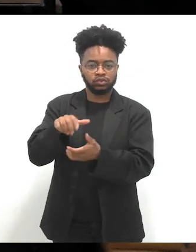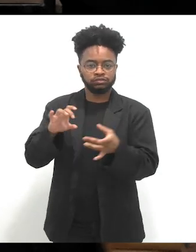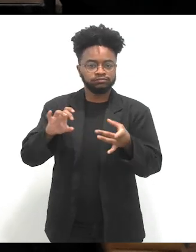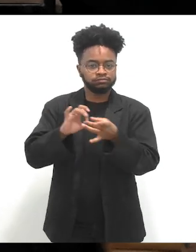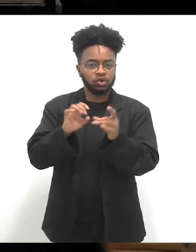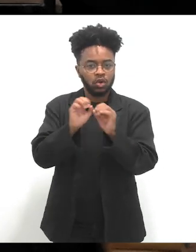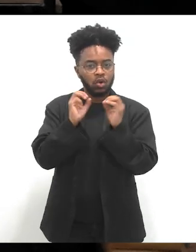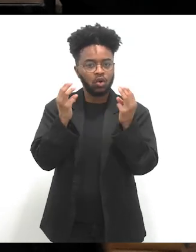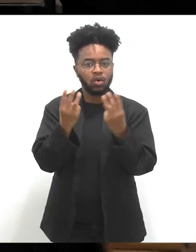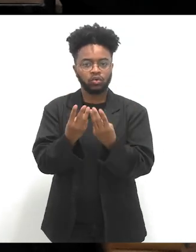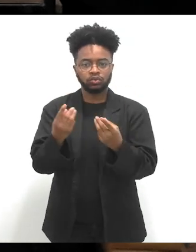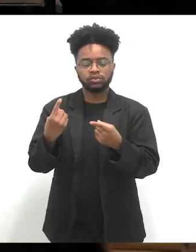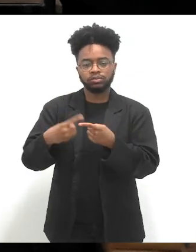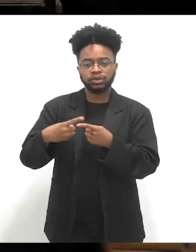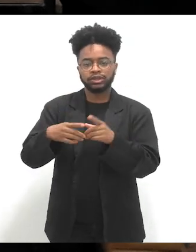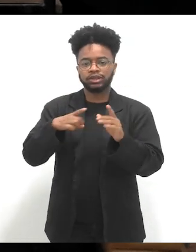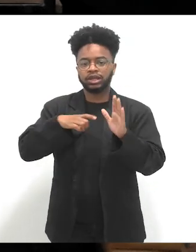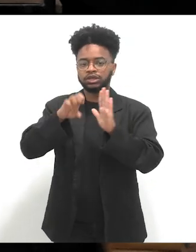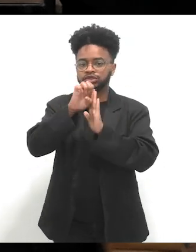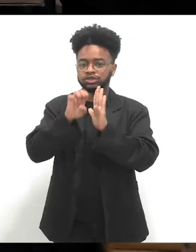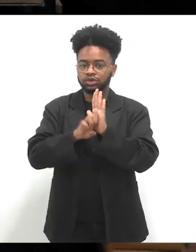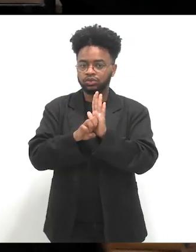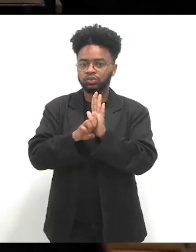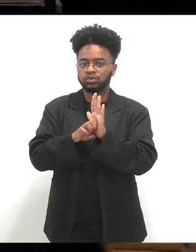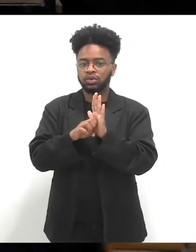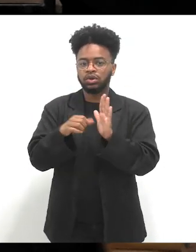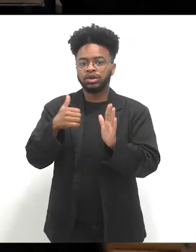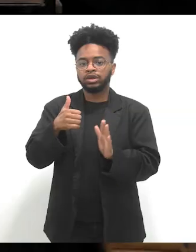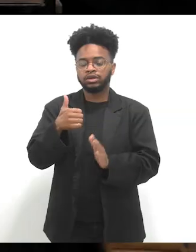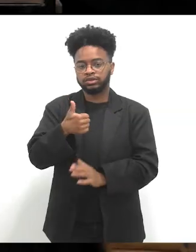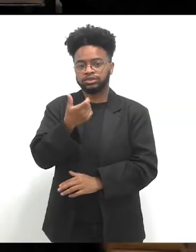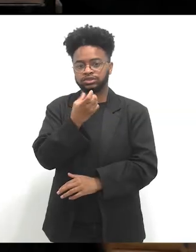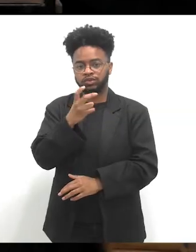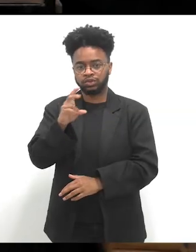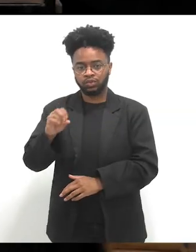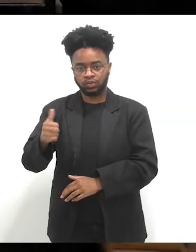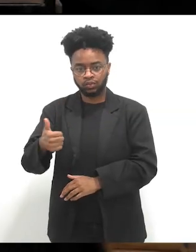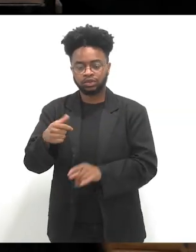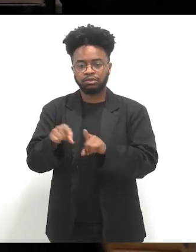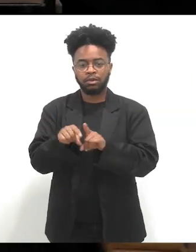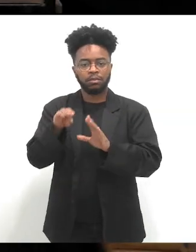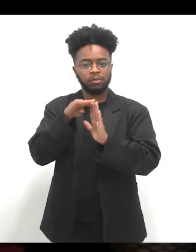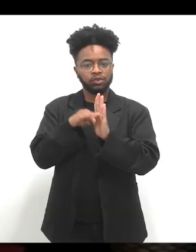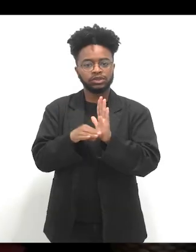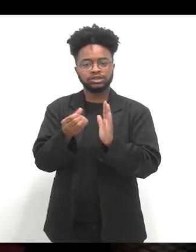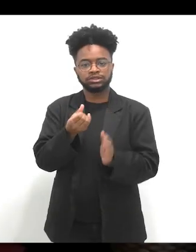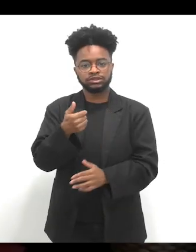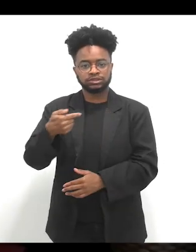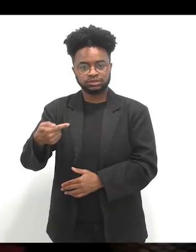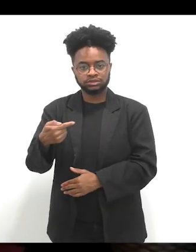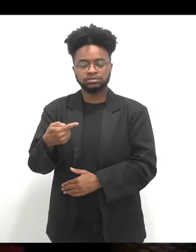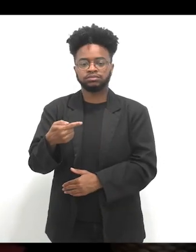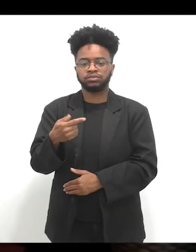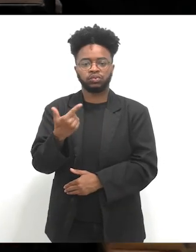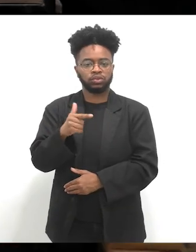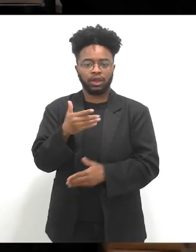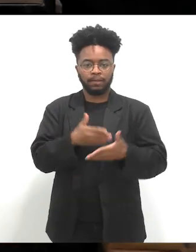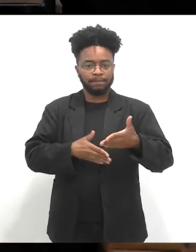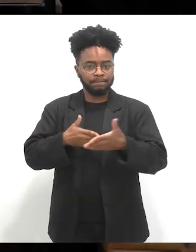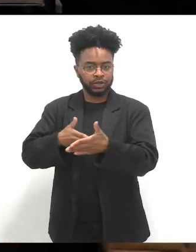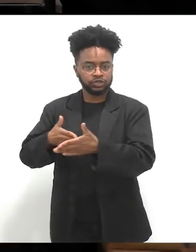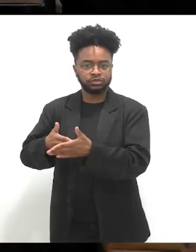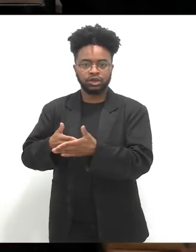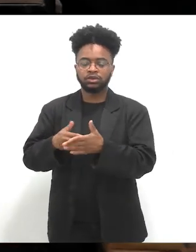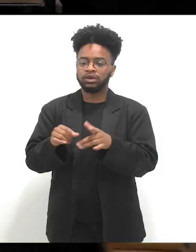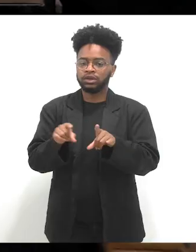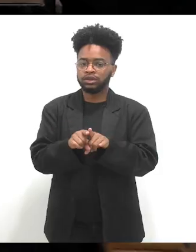da ONU, né? O Estatuto a Convenção de 51, depois o Protocolo de 67, que rompe as barreiras, questões